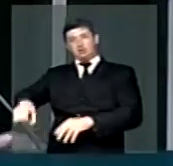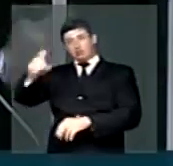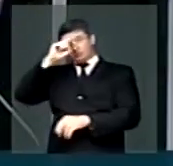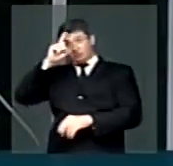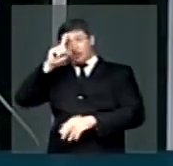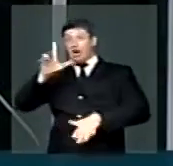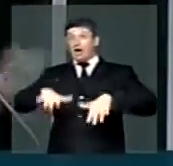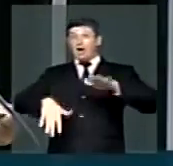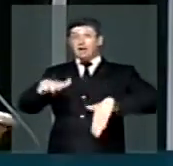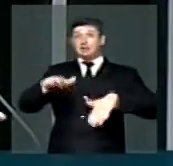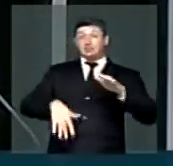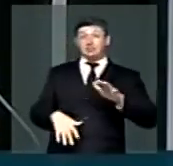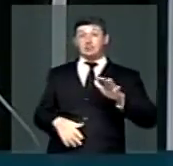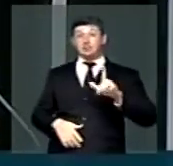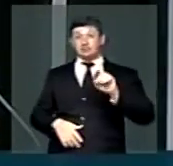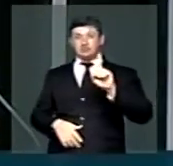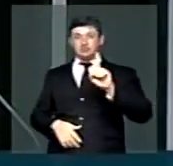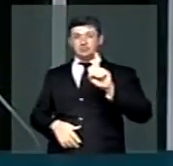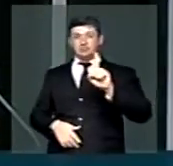às vezes até